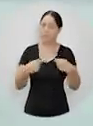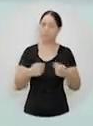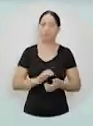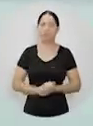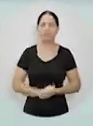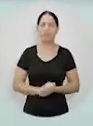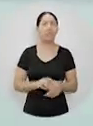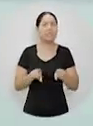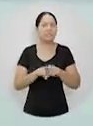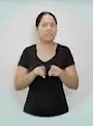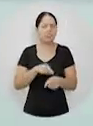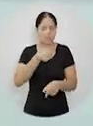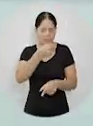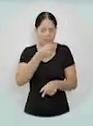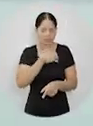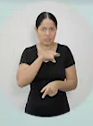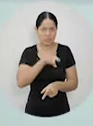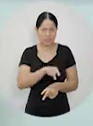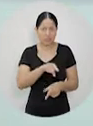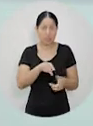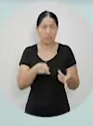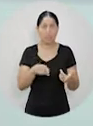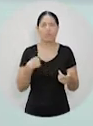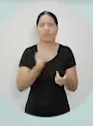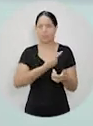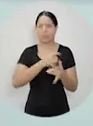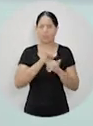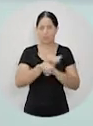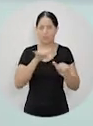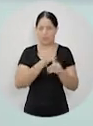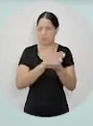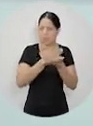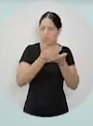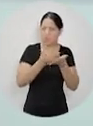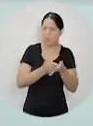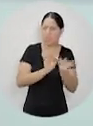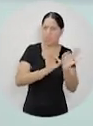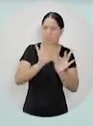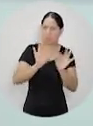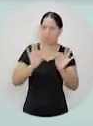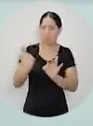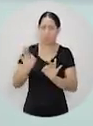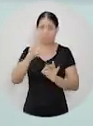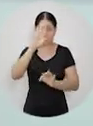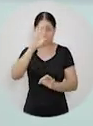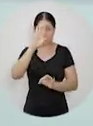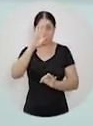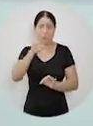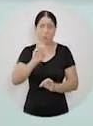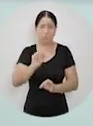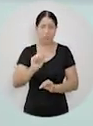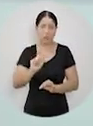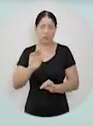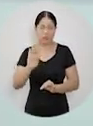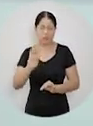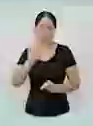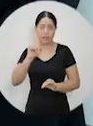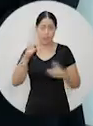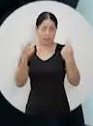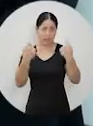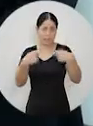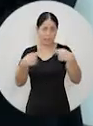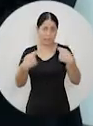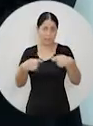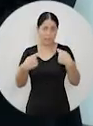também a situação deste jornalista, porque como a gente falou bem no início do programa, o ponto de vista da ordem é